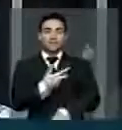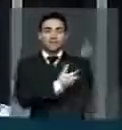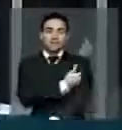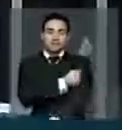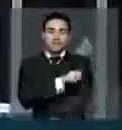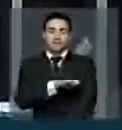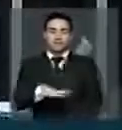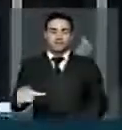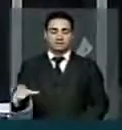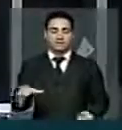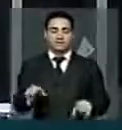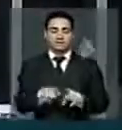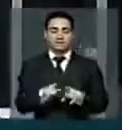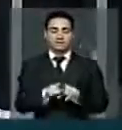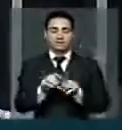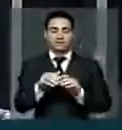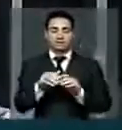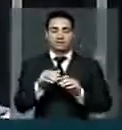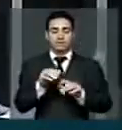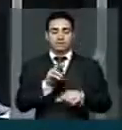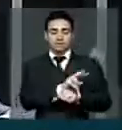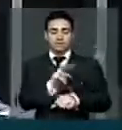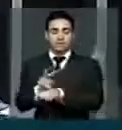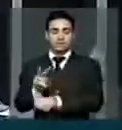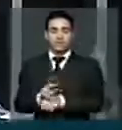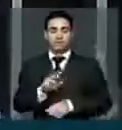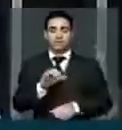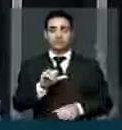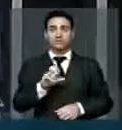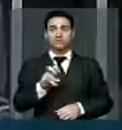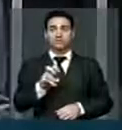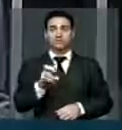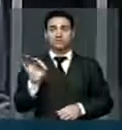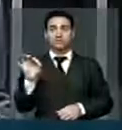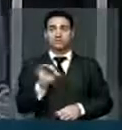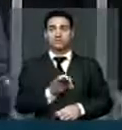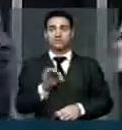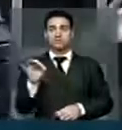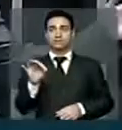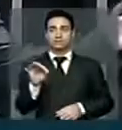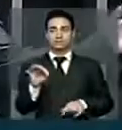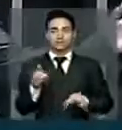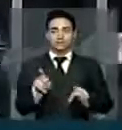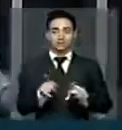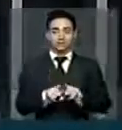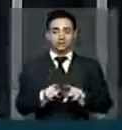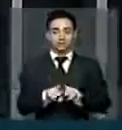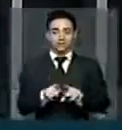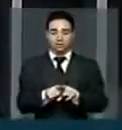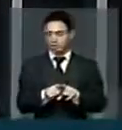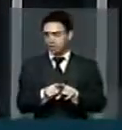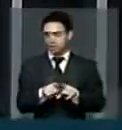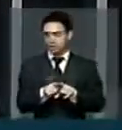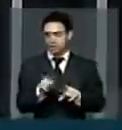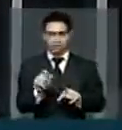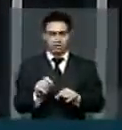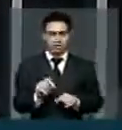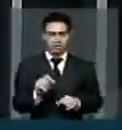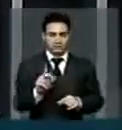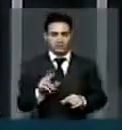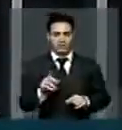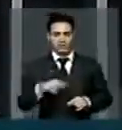infantil é de mais de 95%, num país de dimensões continentais como é o nosso